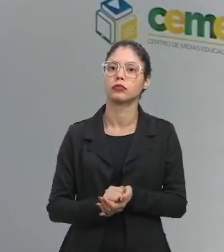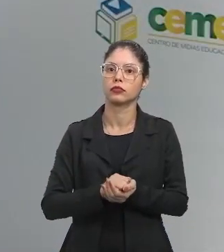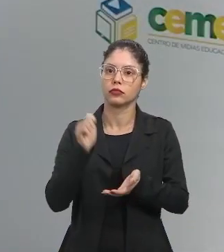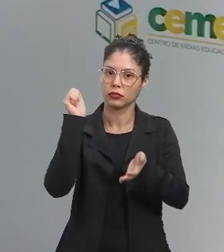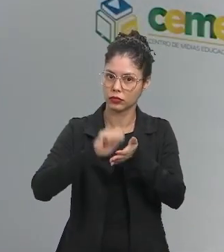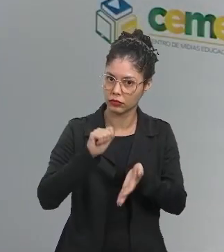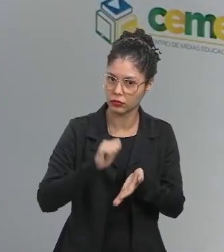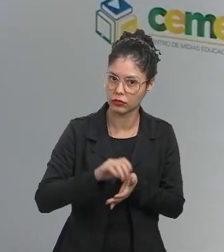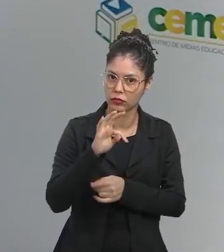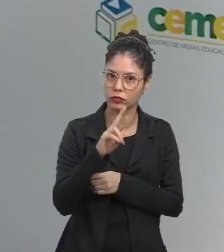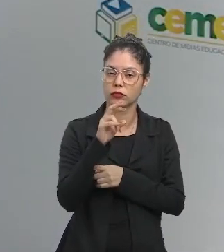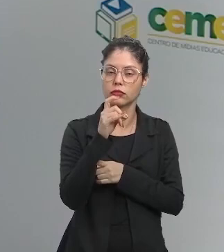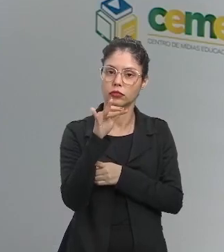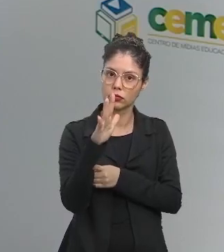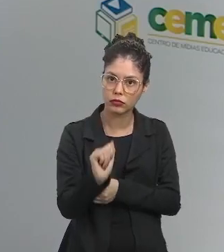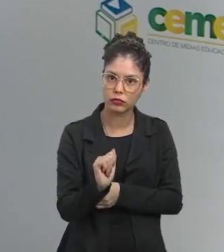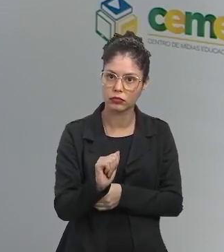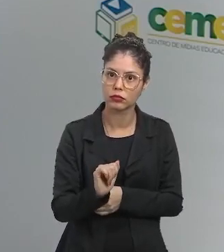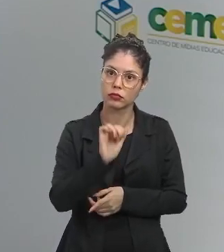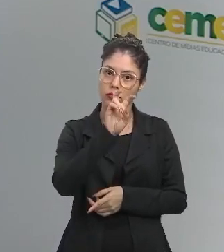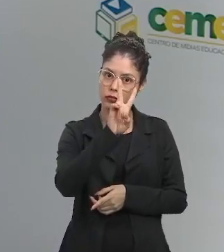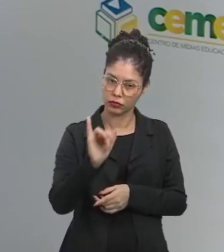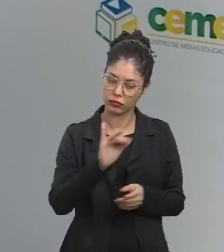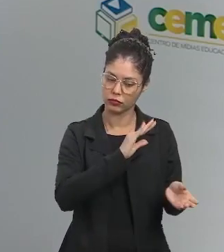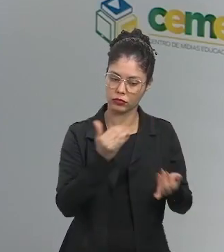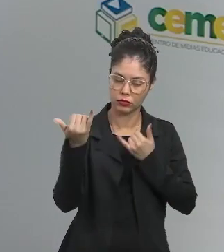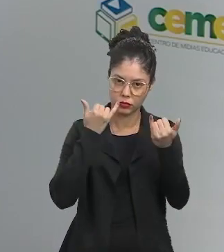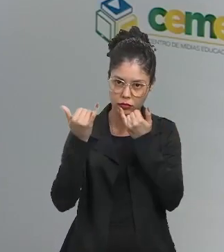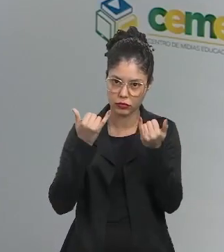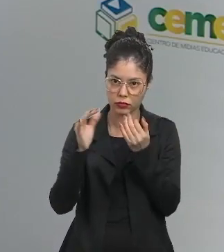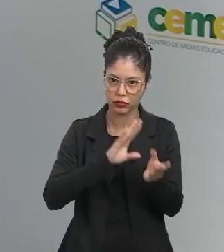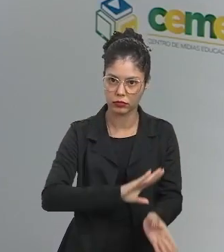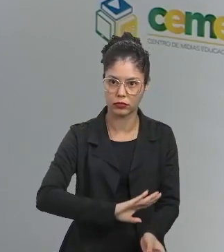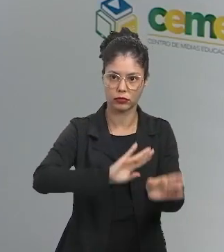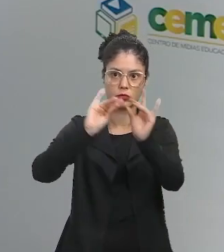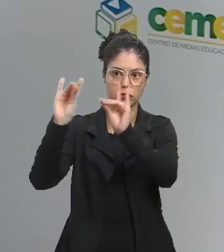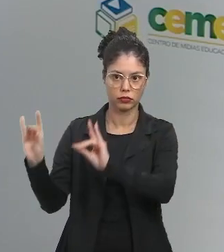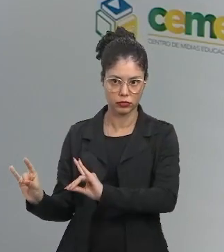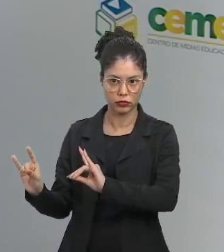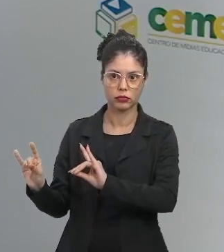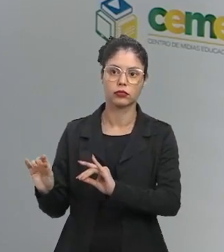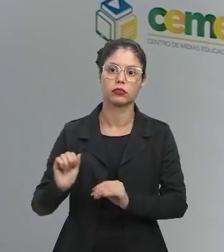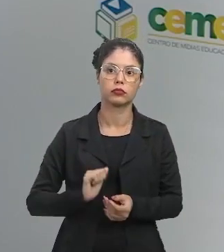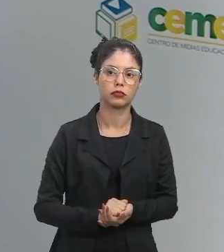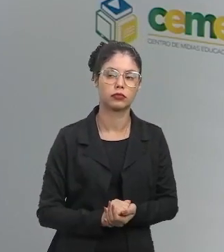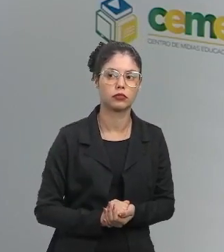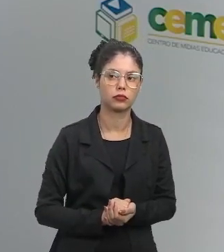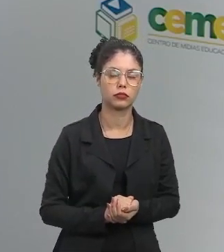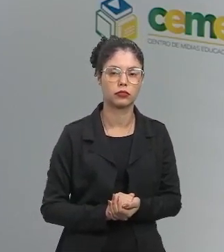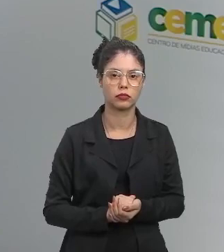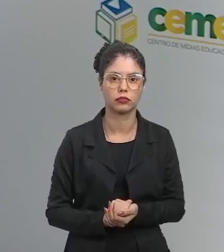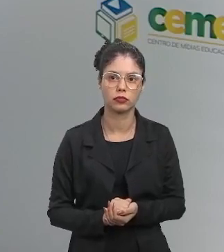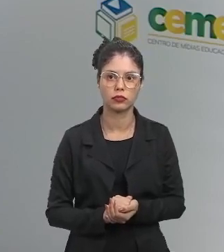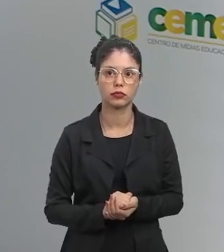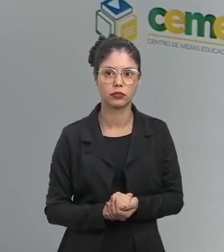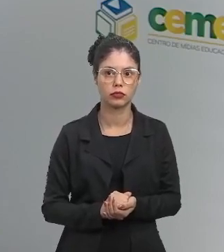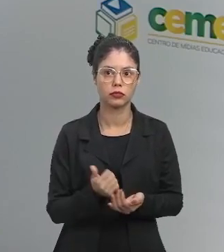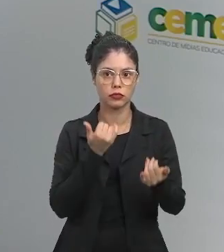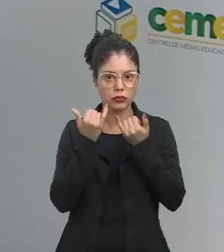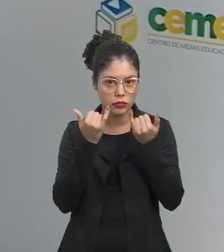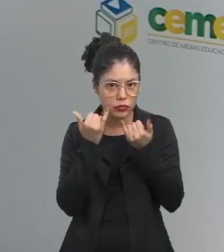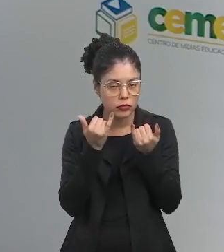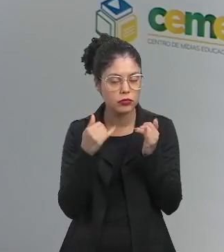transcrição. Ele que vai levar para a tradução, quer dizer, lá para os ribossomos,